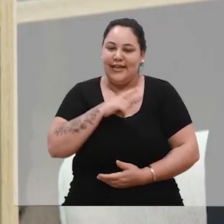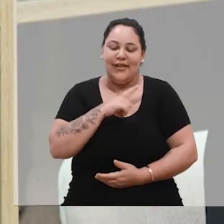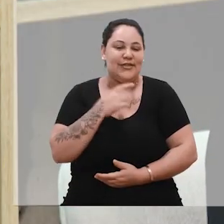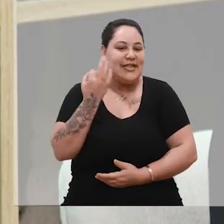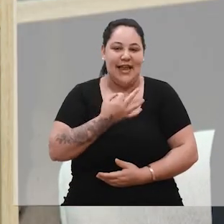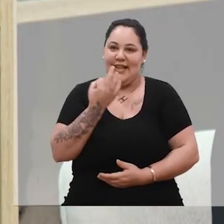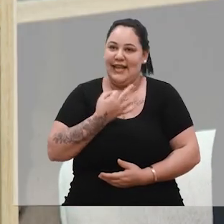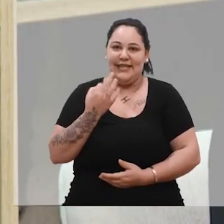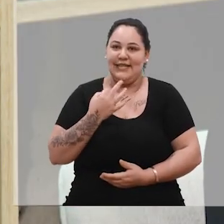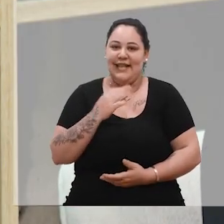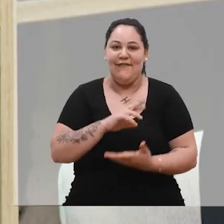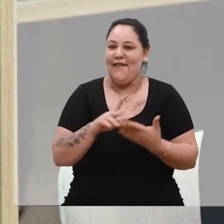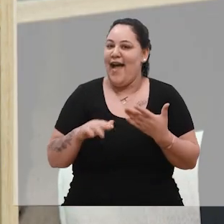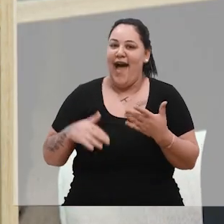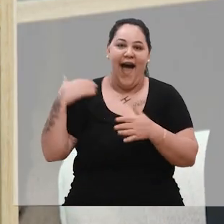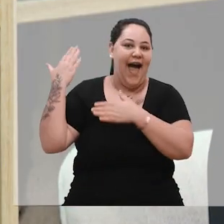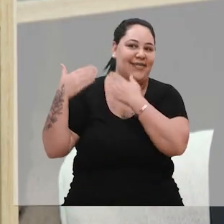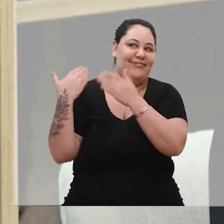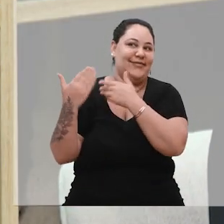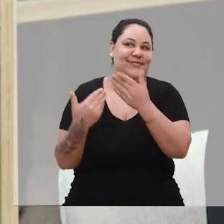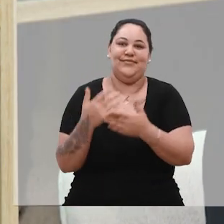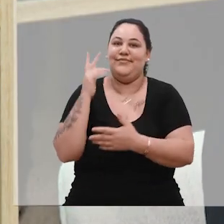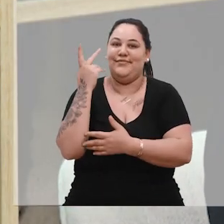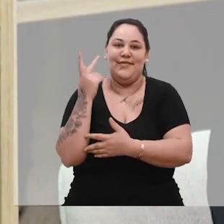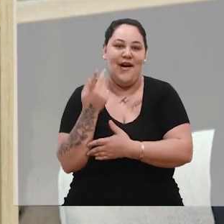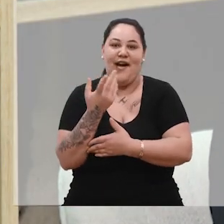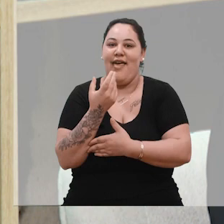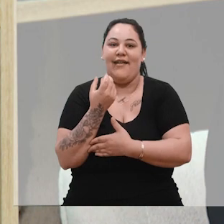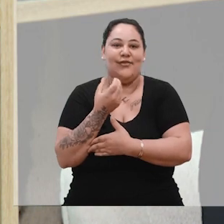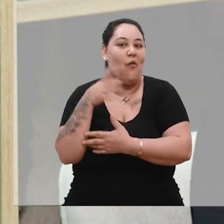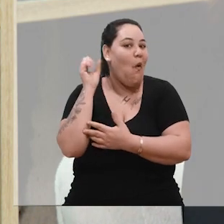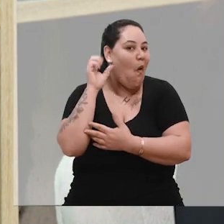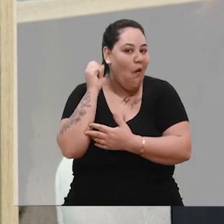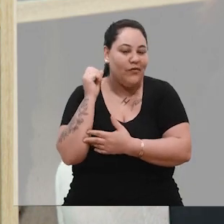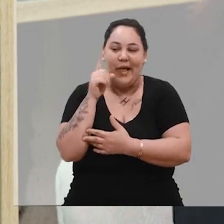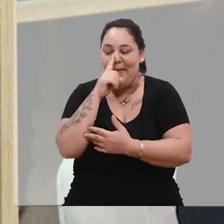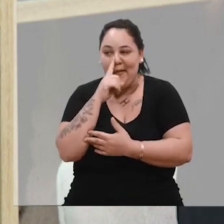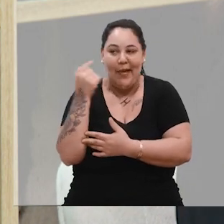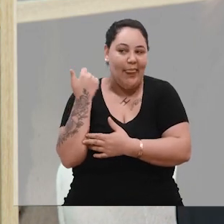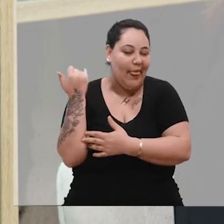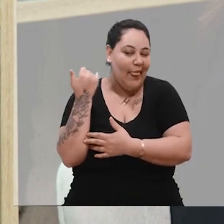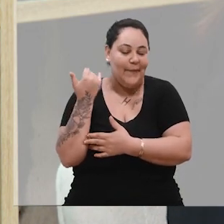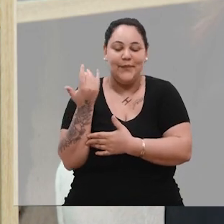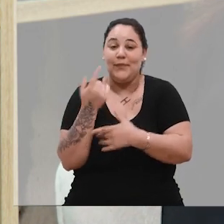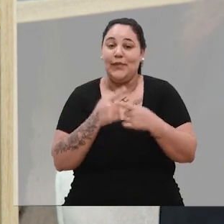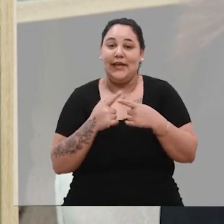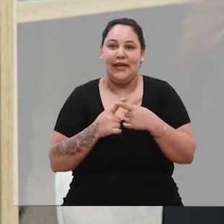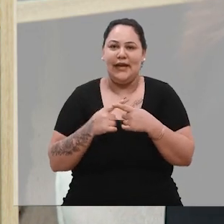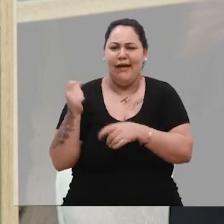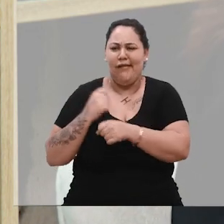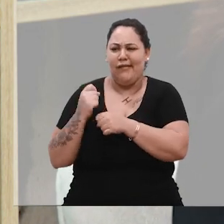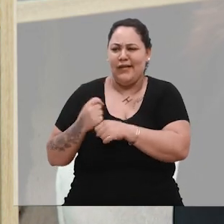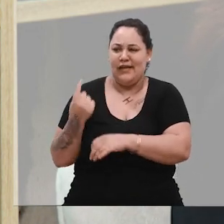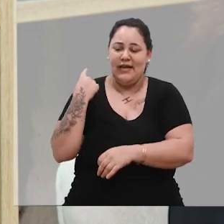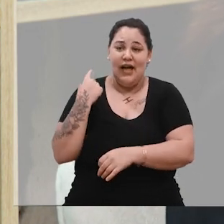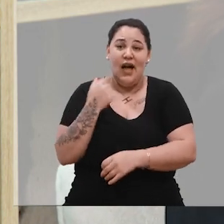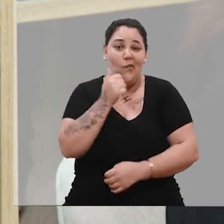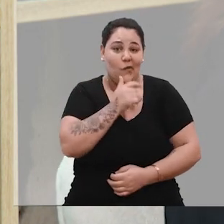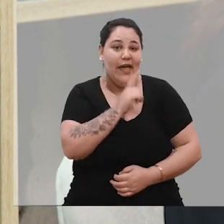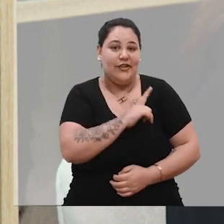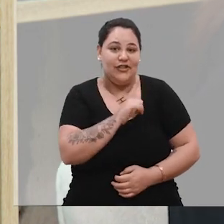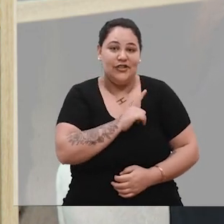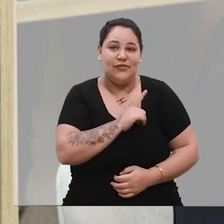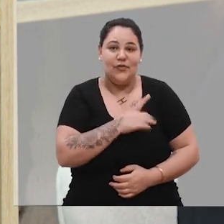que você ouve dessas mães, recebe, porque hoje em dia, antigamente, as mulheres tinham um filho mais cedo. Hoje